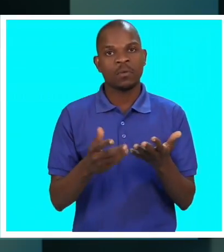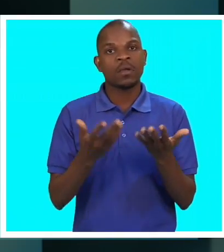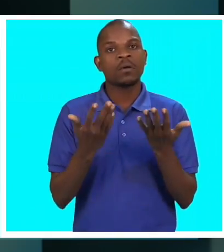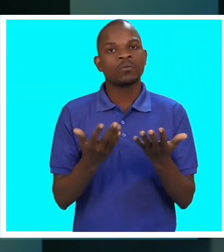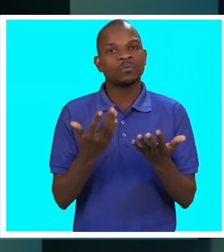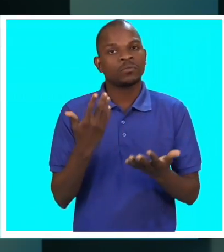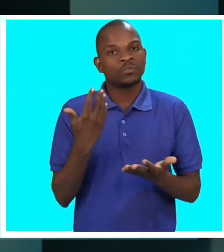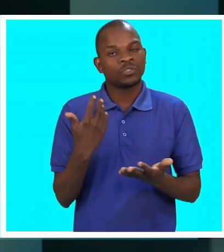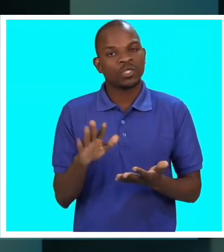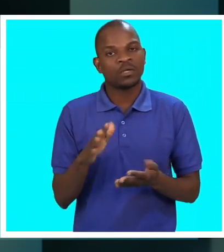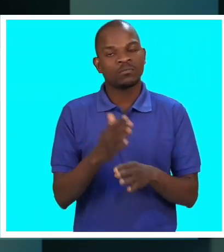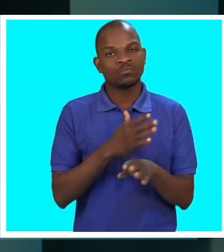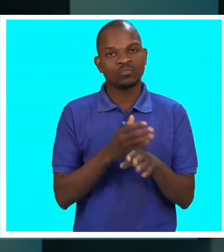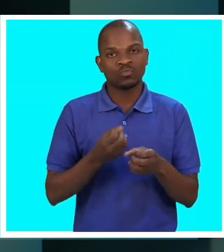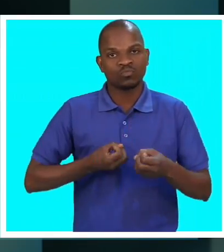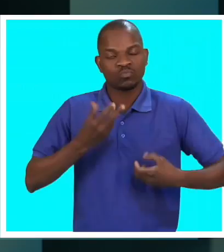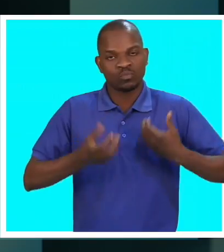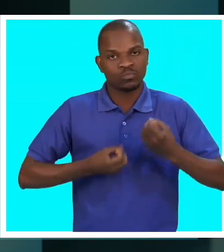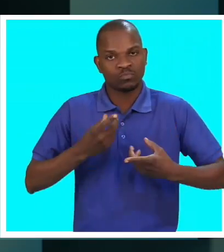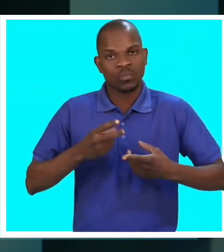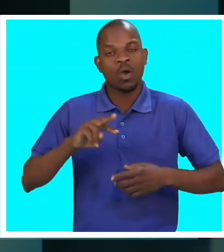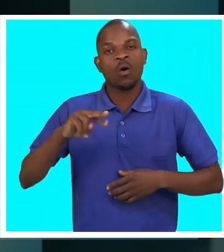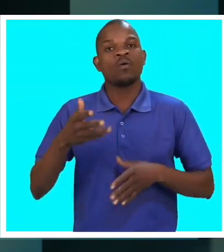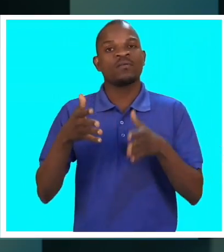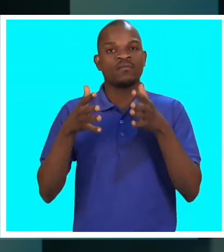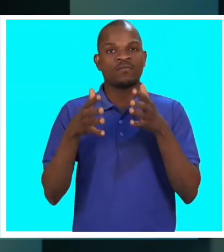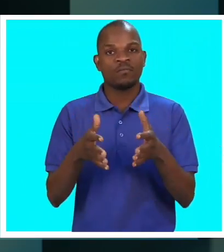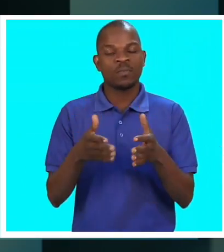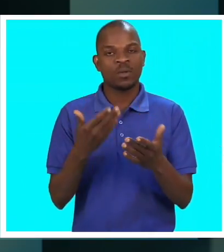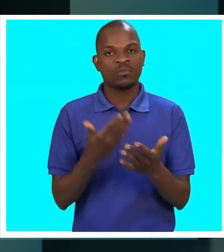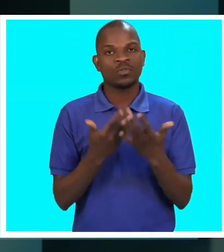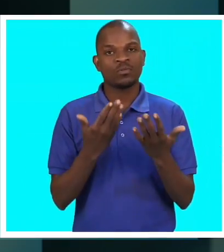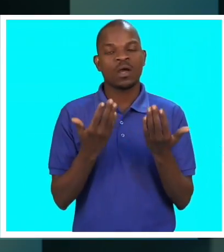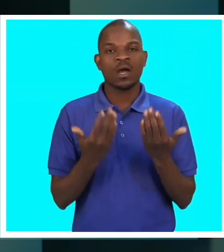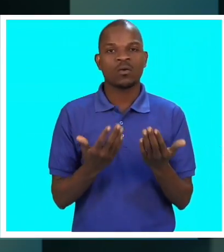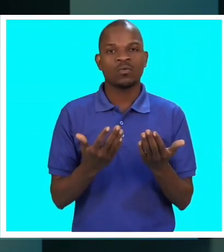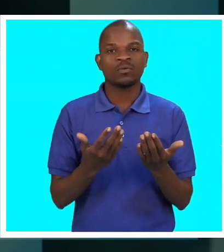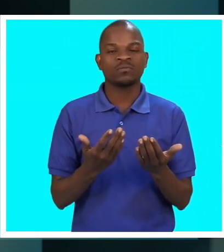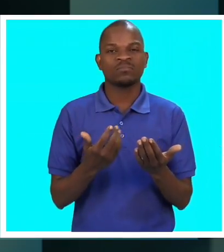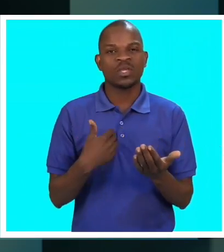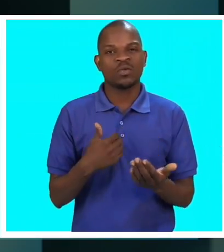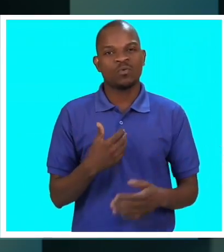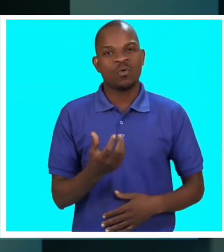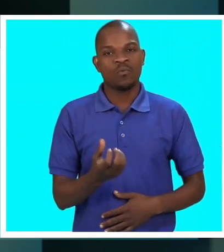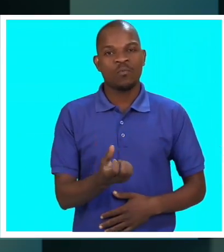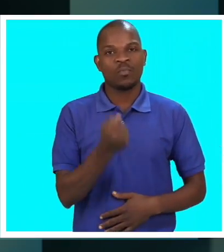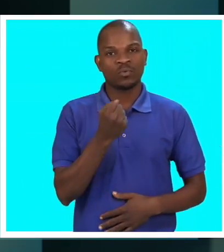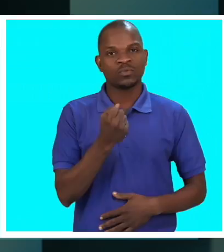Se calhar já não é exponencial, tem outra forma. Por isso, permita-me reiterar